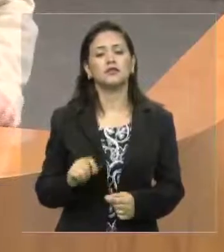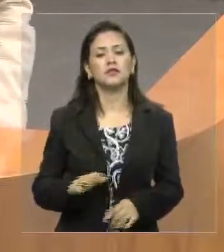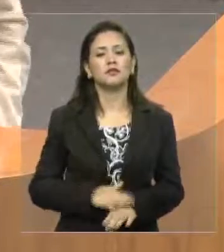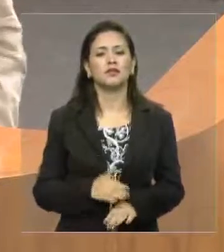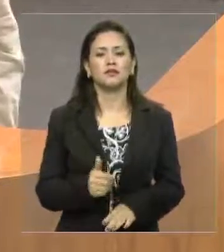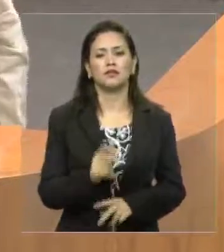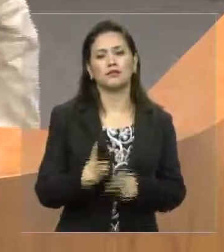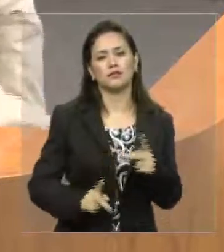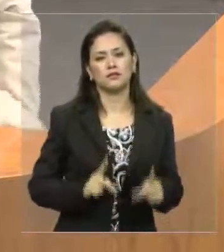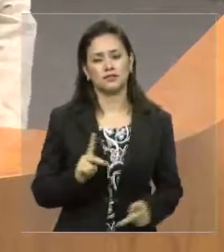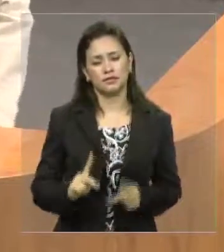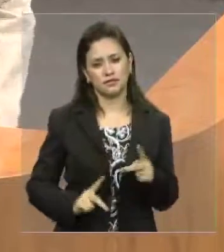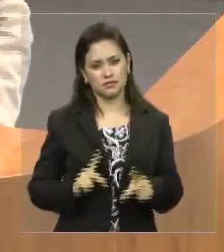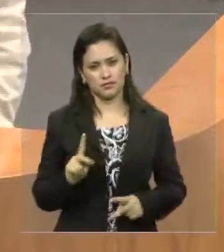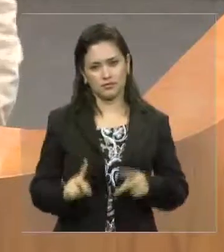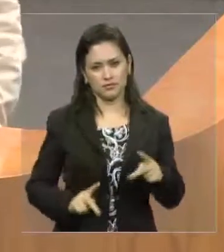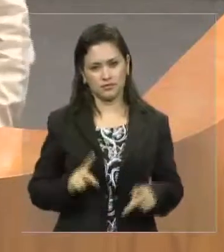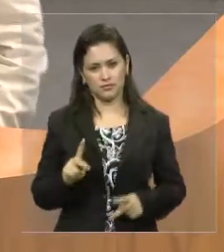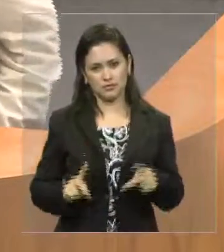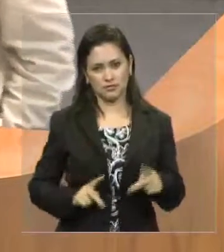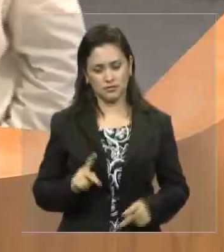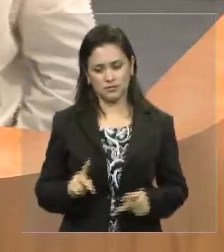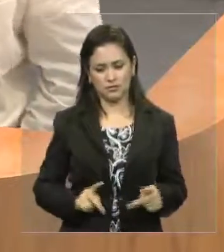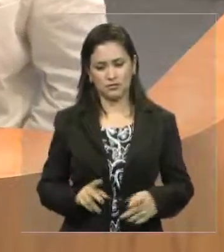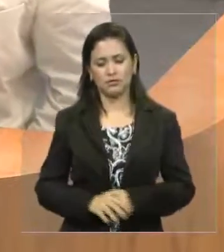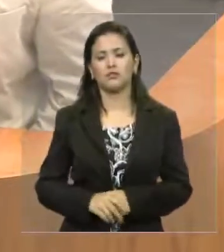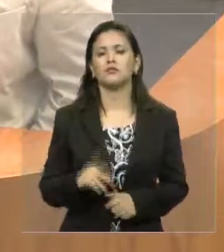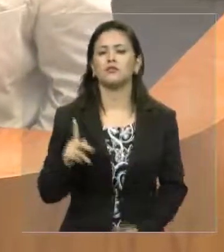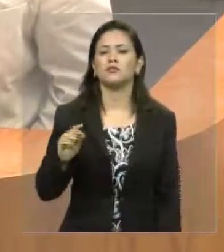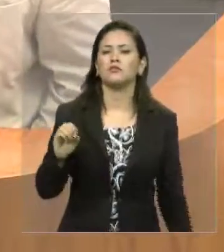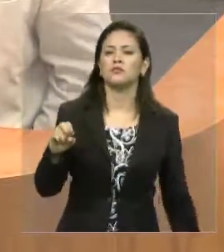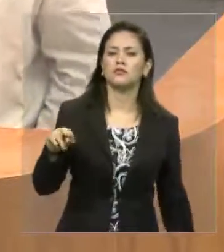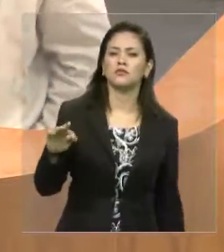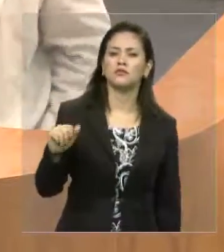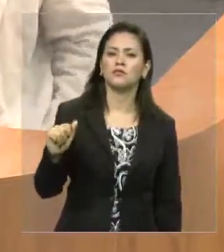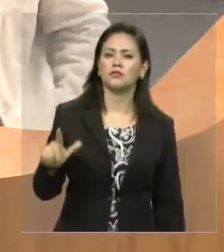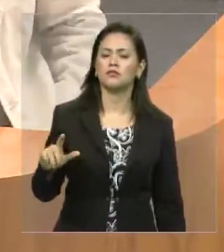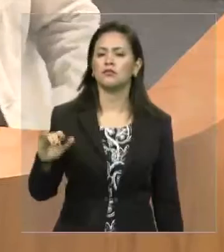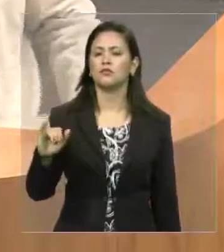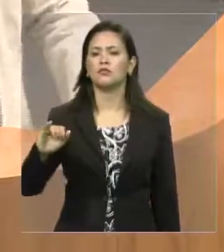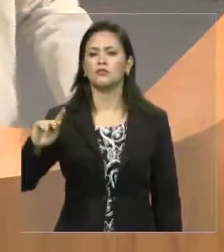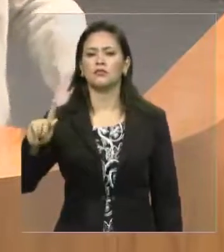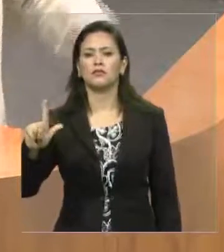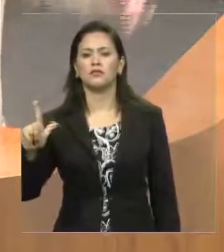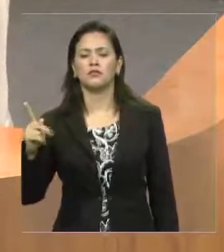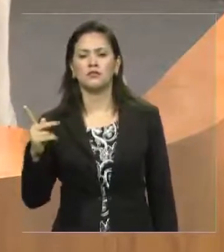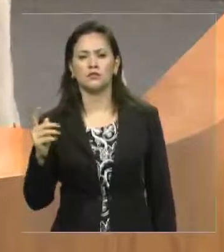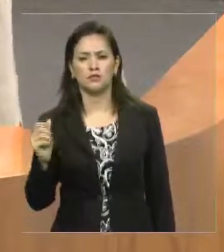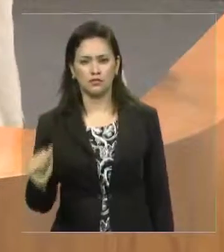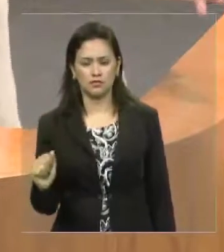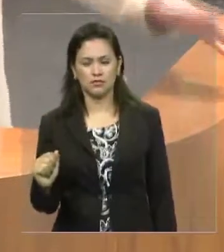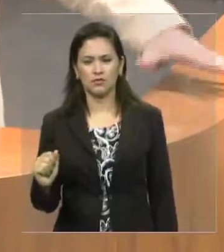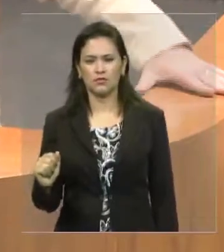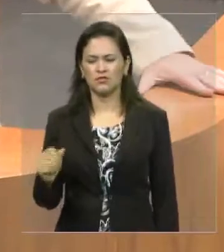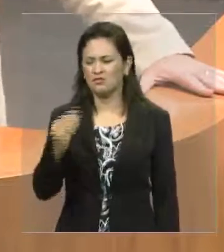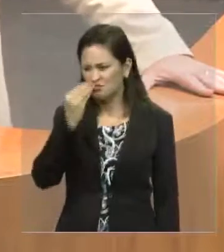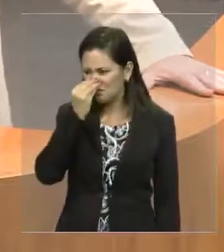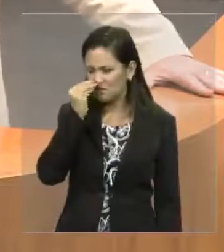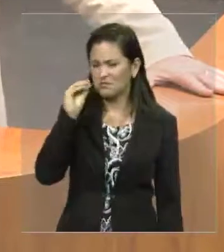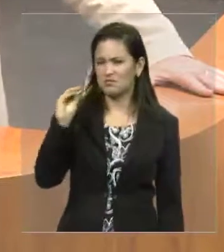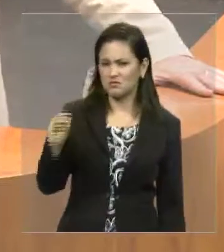àquelas pessoas. O Pontal da Ilha, um bairro abandonado, uma